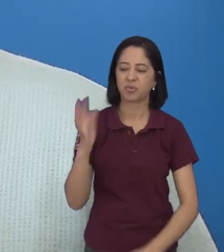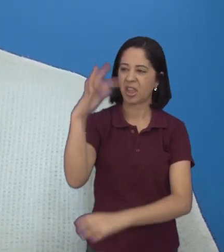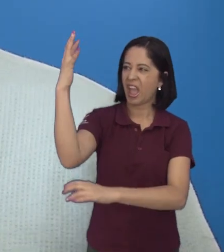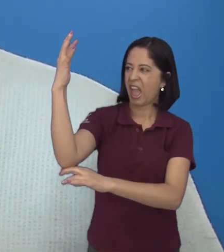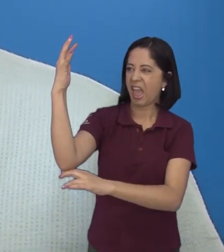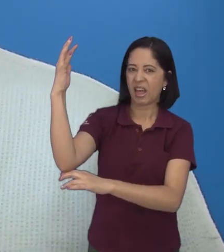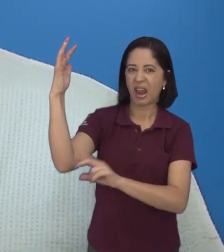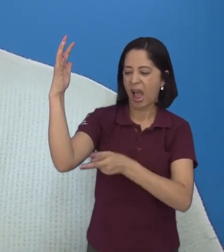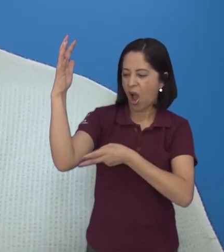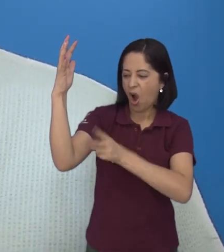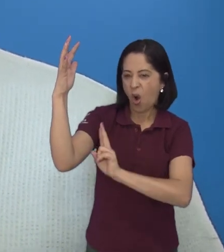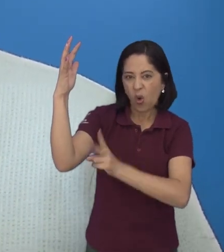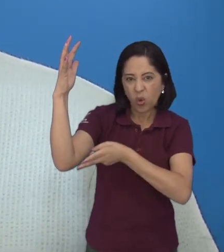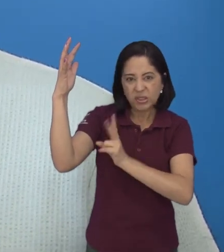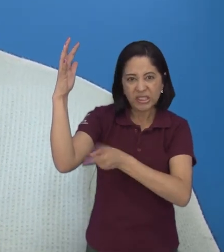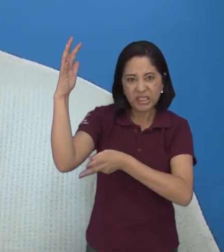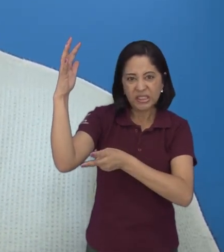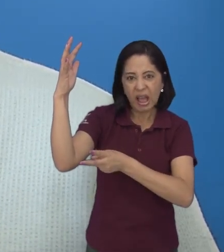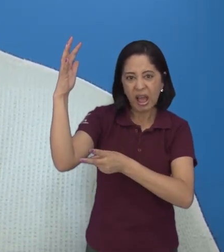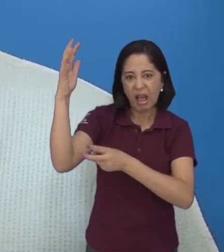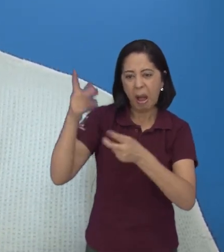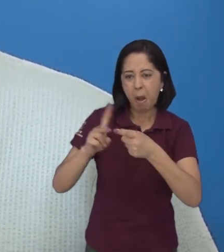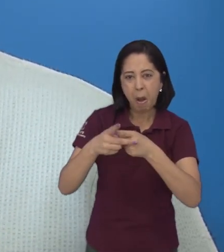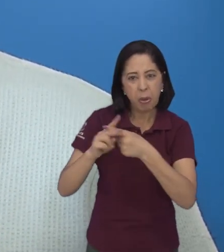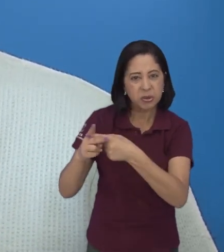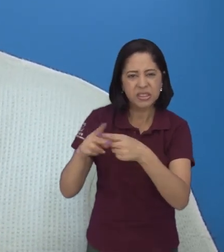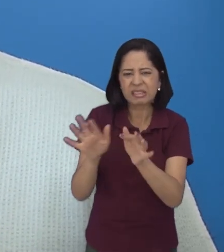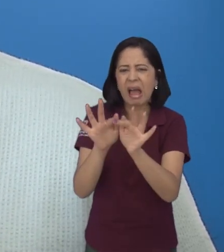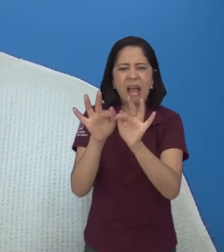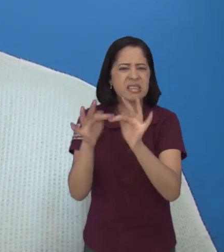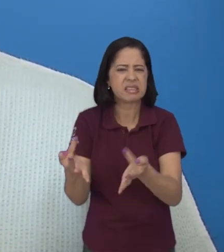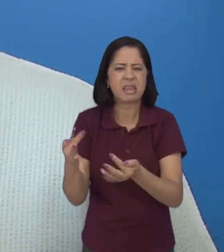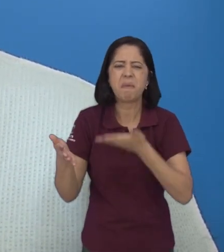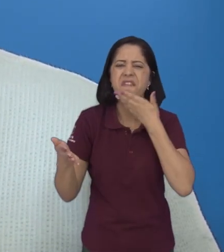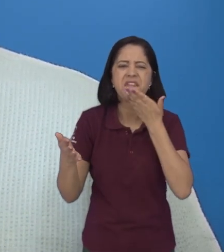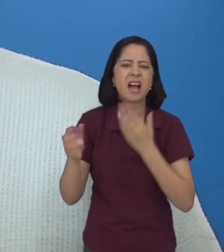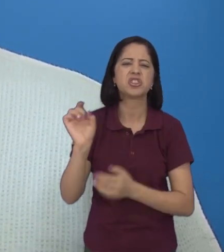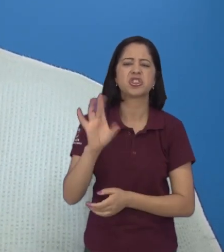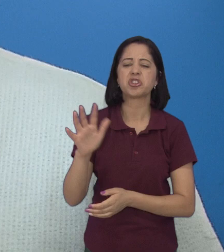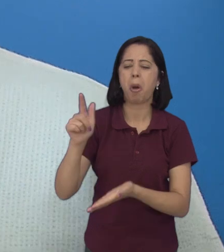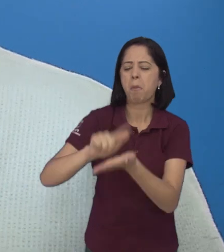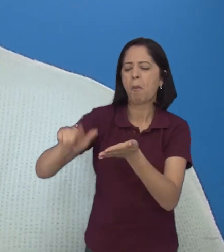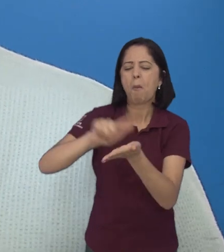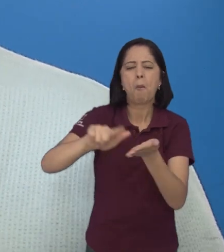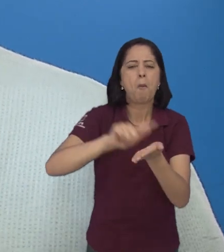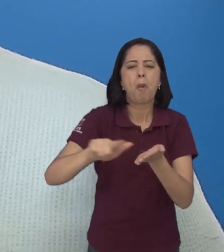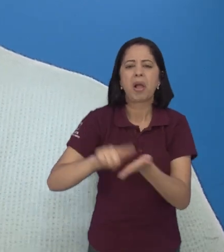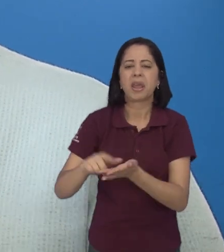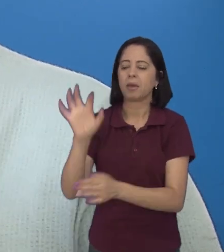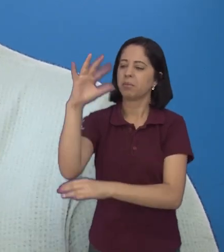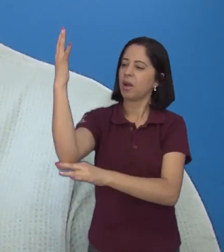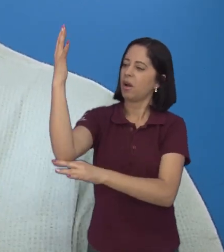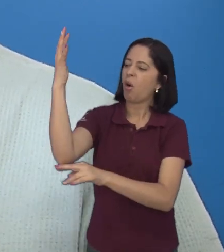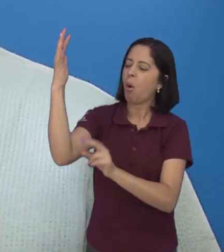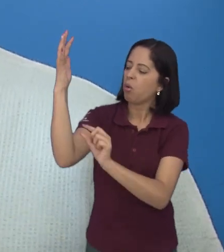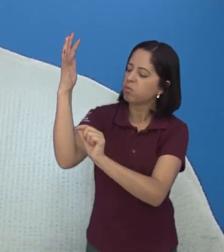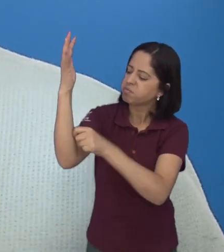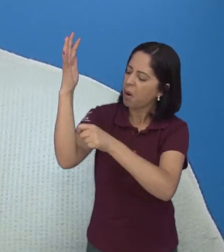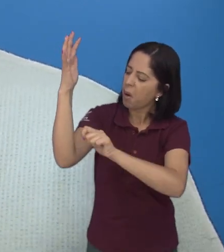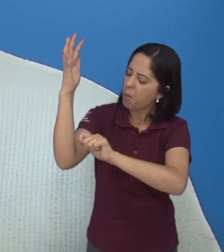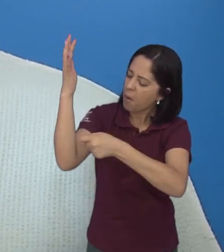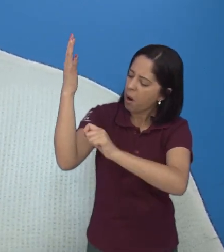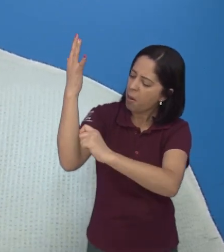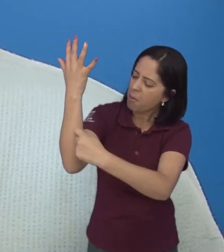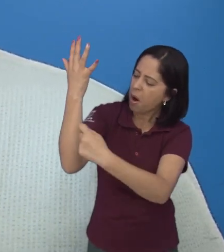A manutenção de placas de energia solar é limpeza, basicamente é limpeza. Um reaperto, alguma coisa, mas